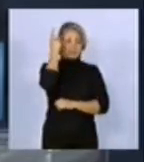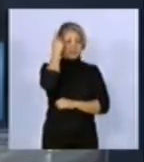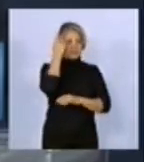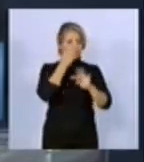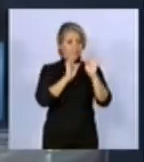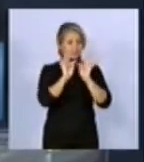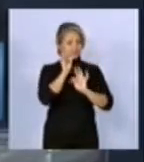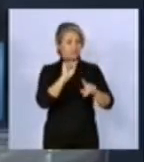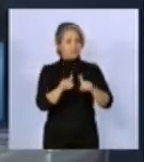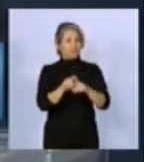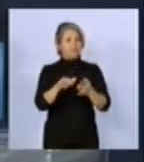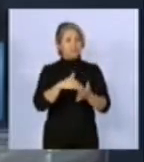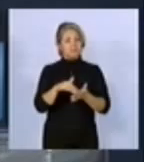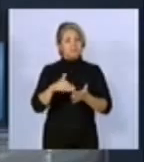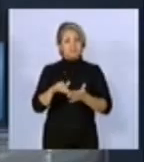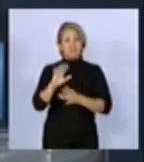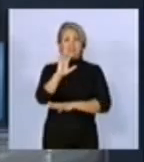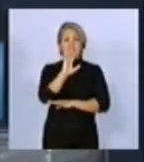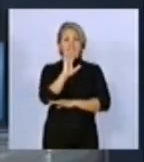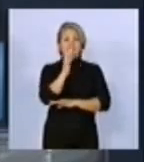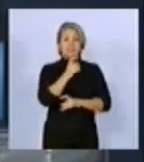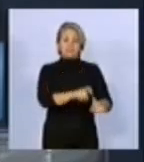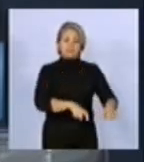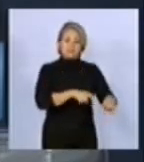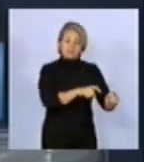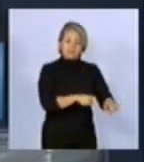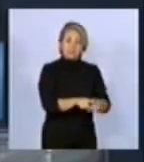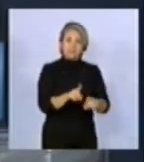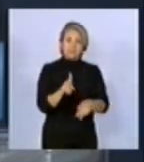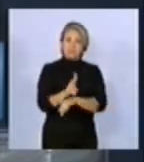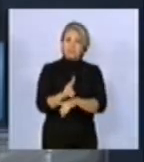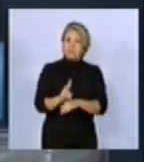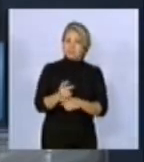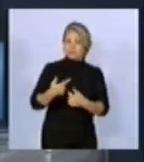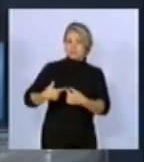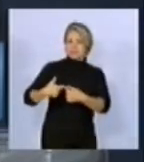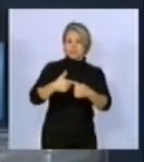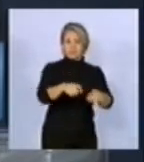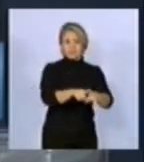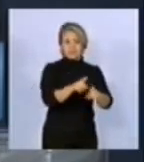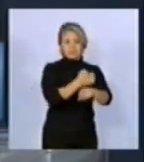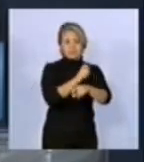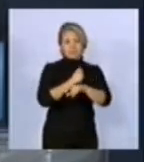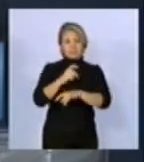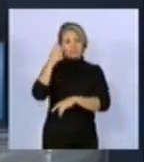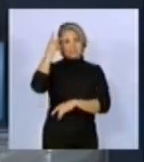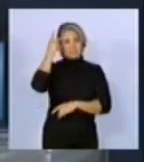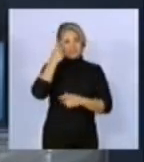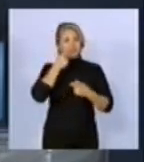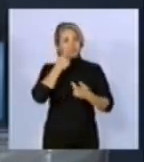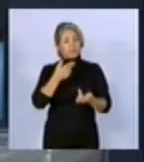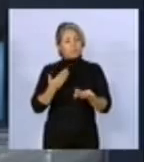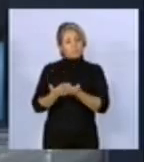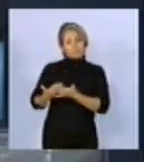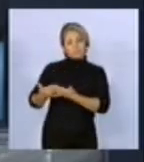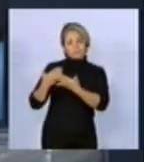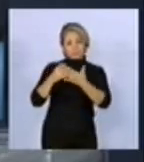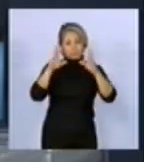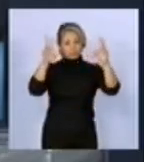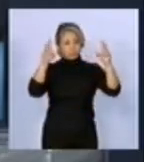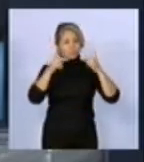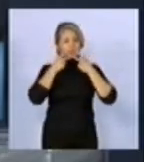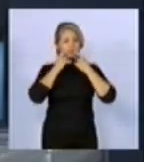agricultura e abastecimento do Estado de São Paulo concluiu um estudo sobre o tema informando que